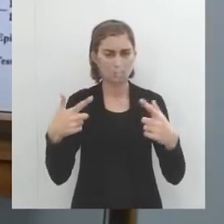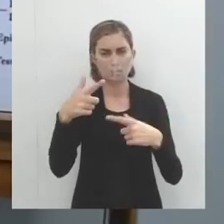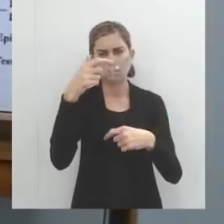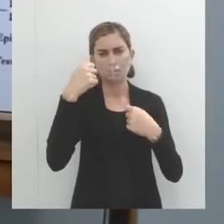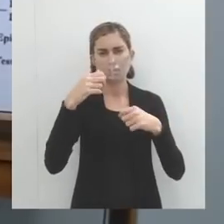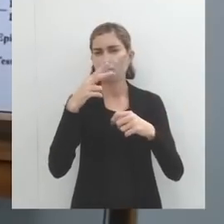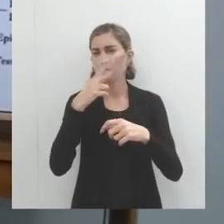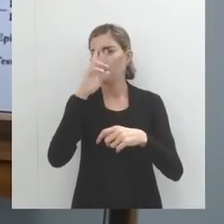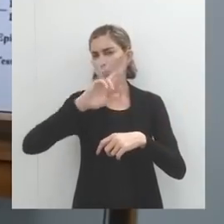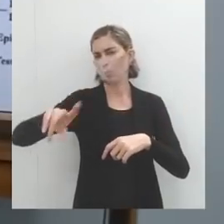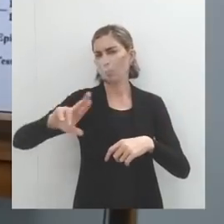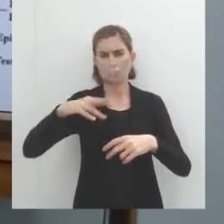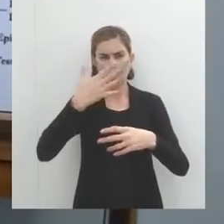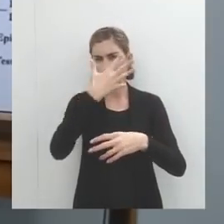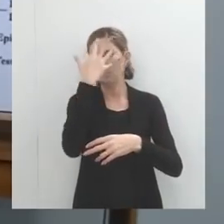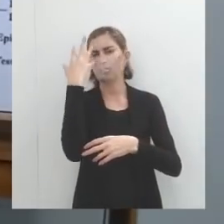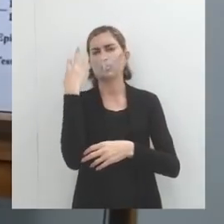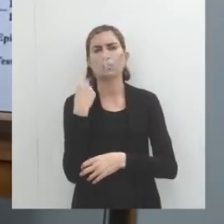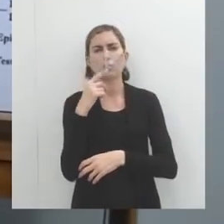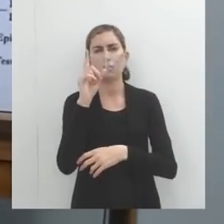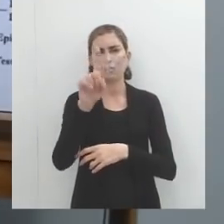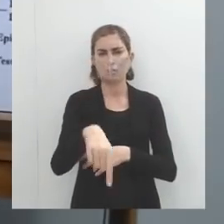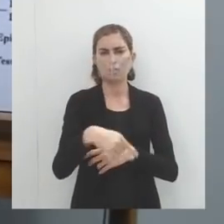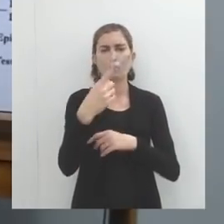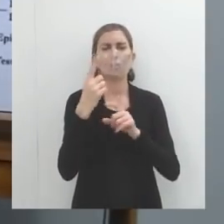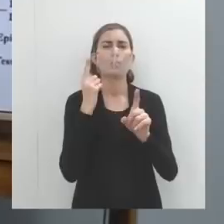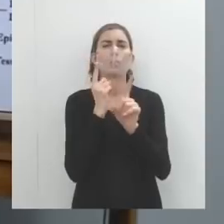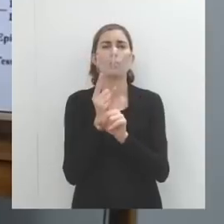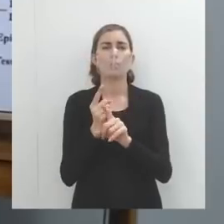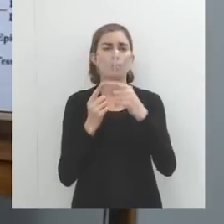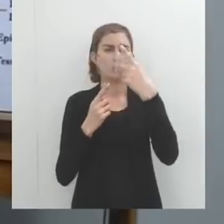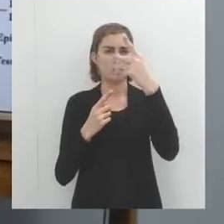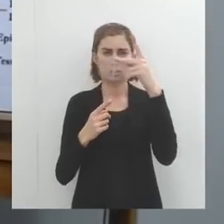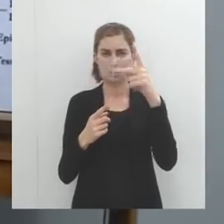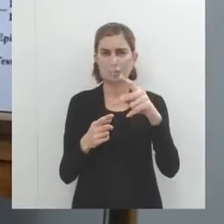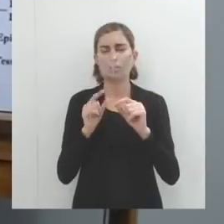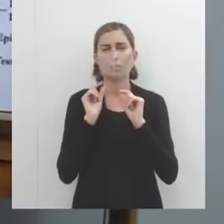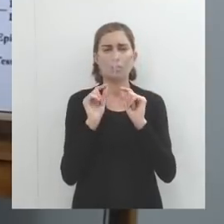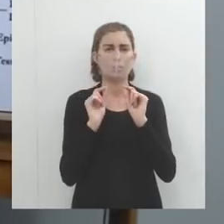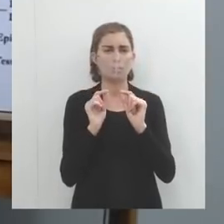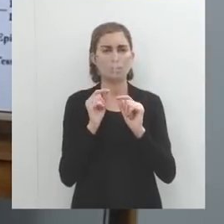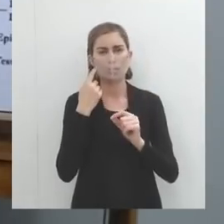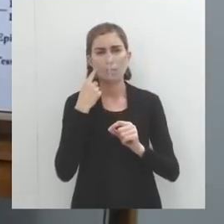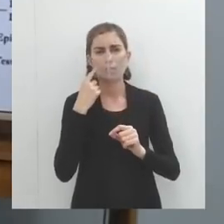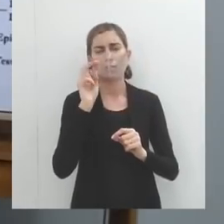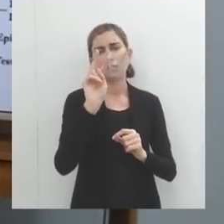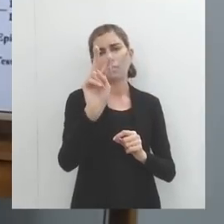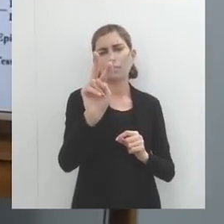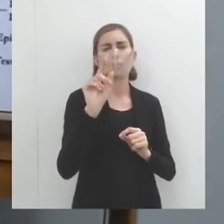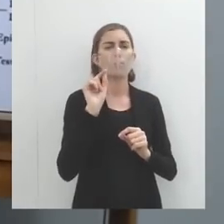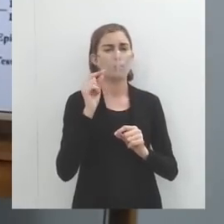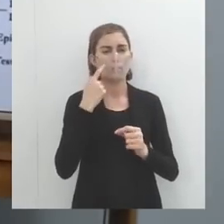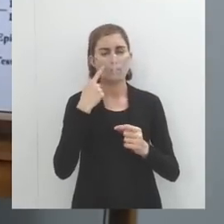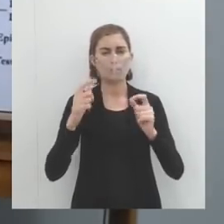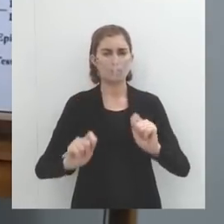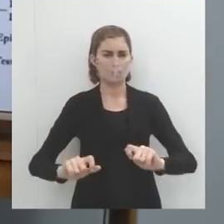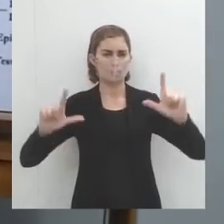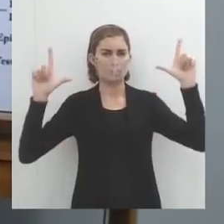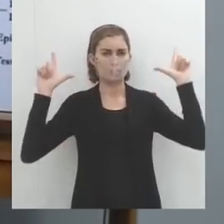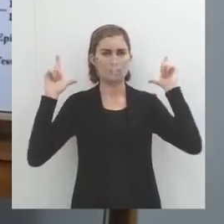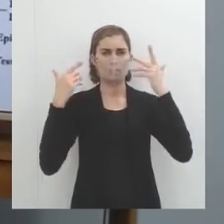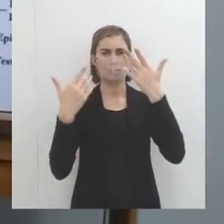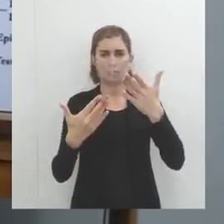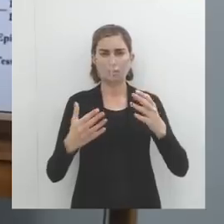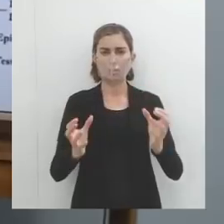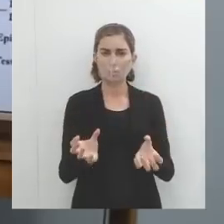vocês não esqueçam do sistema reprodutor masculino é o que a gente vai encontrar nele, tá? Então lembrem que a gente vai ter no sistema reprodutor masculino